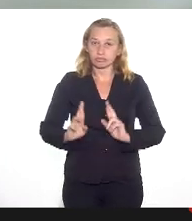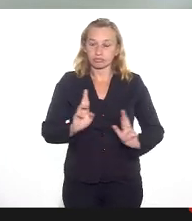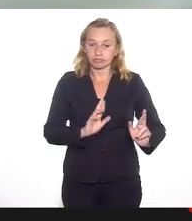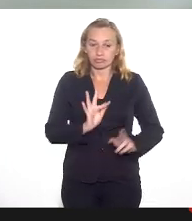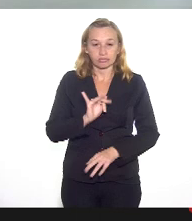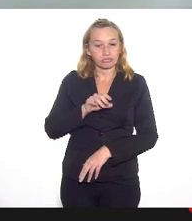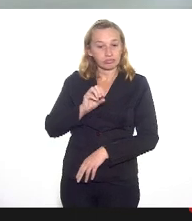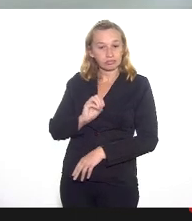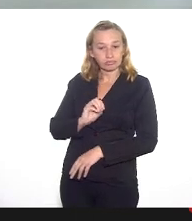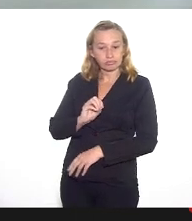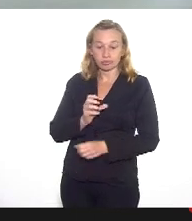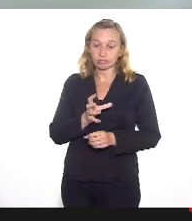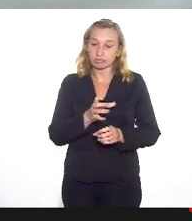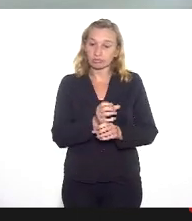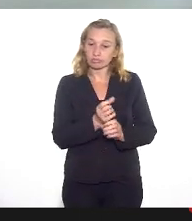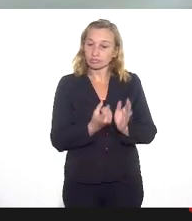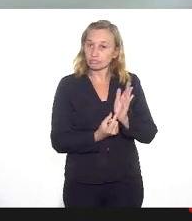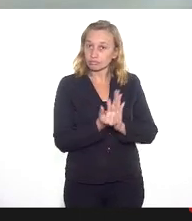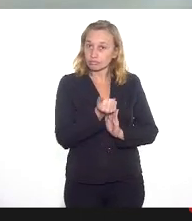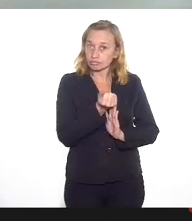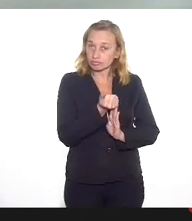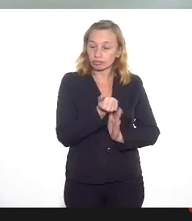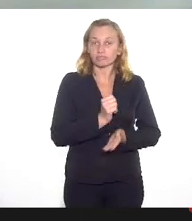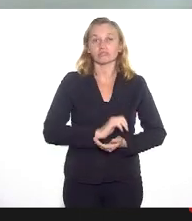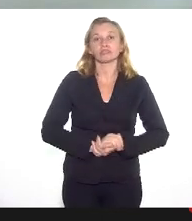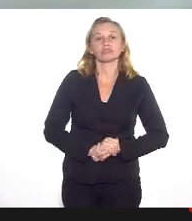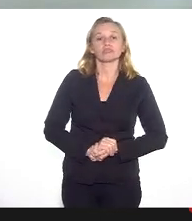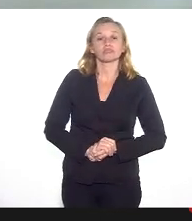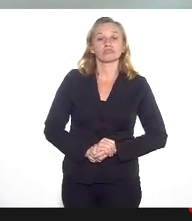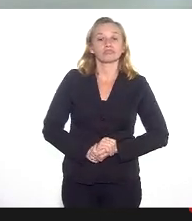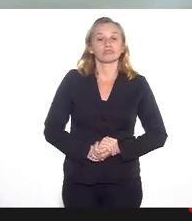o orçamentário, né,